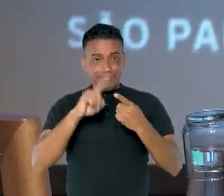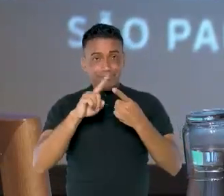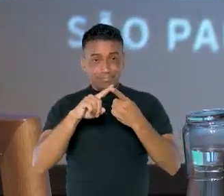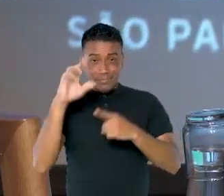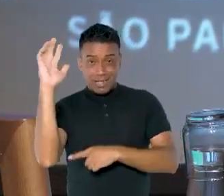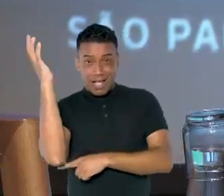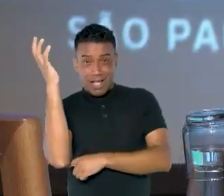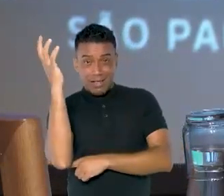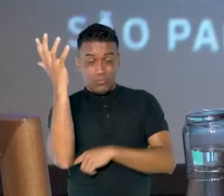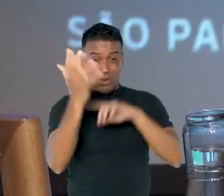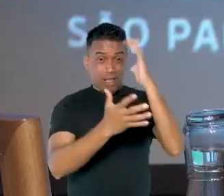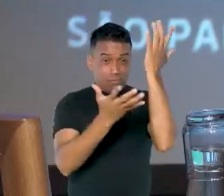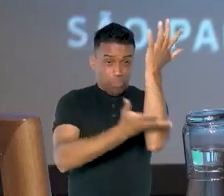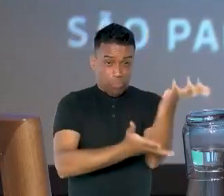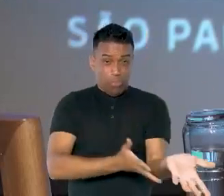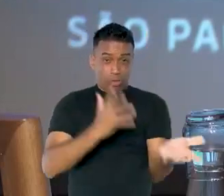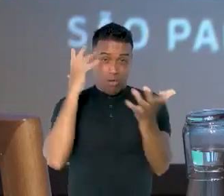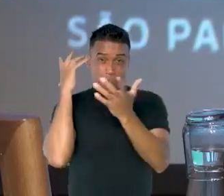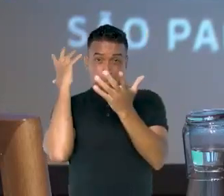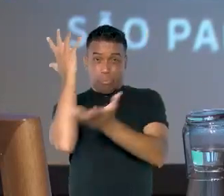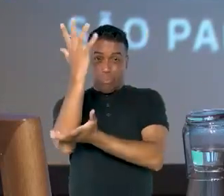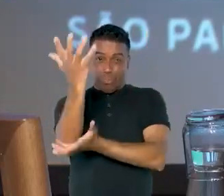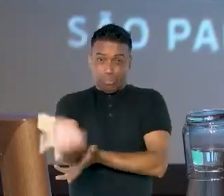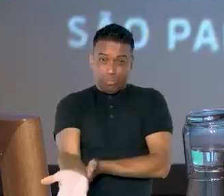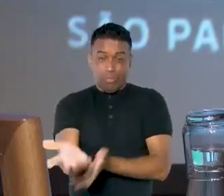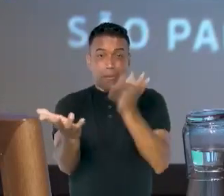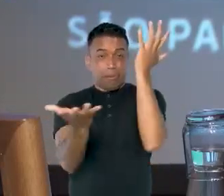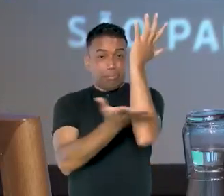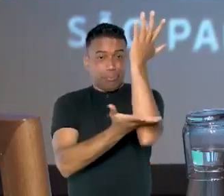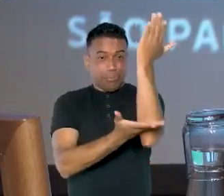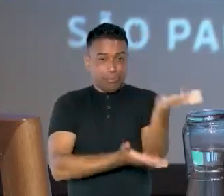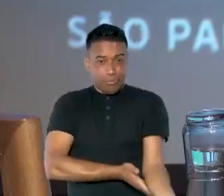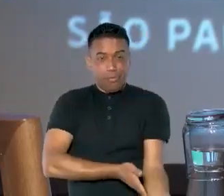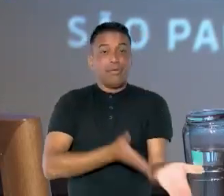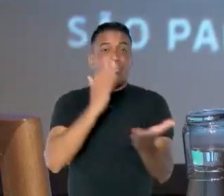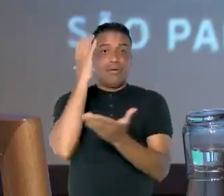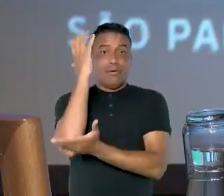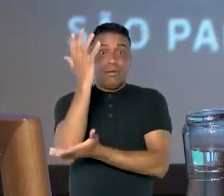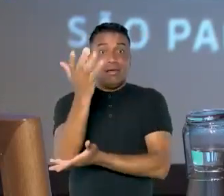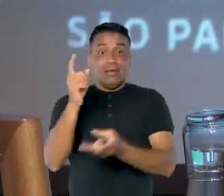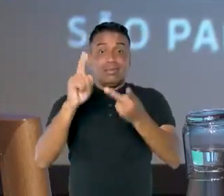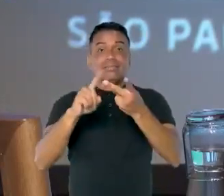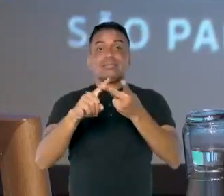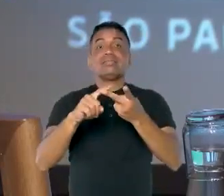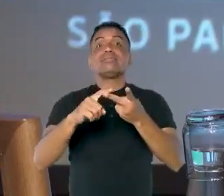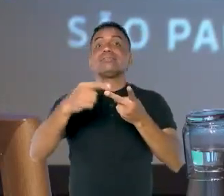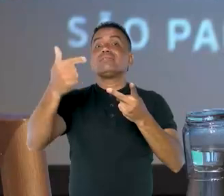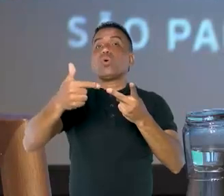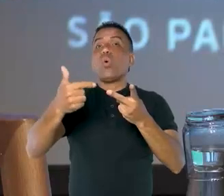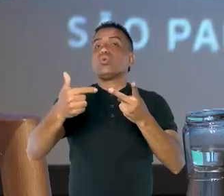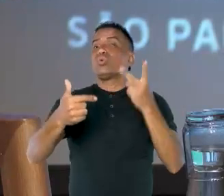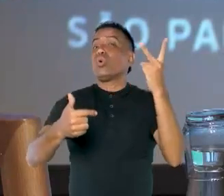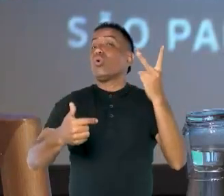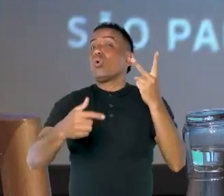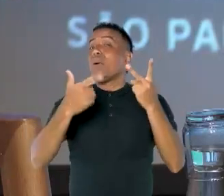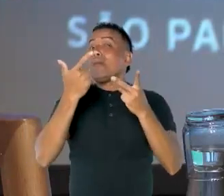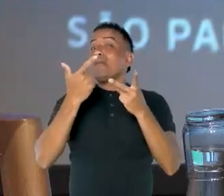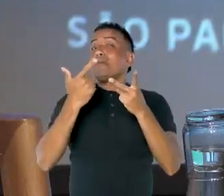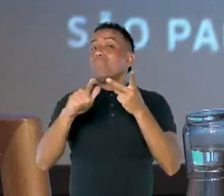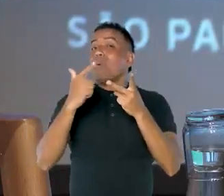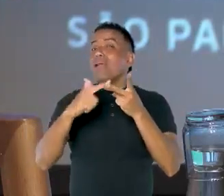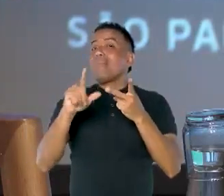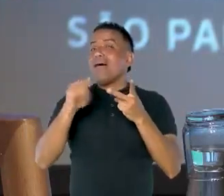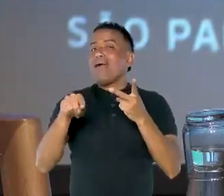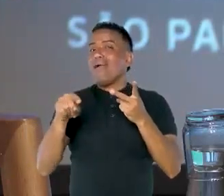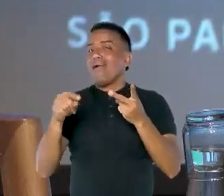desmatamento e te falei também das queimadas. Mas existem problemas na Amazônia que a gente